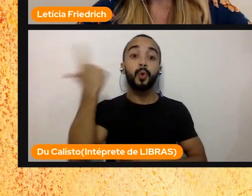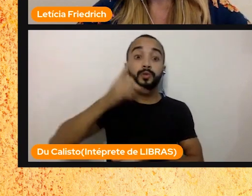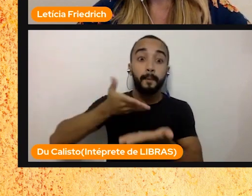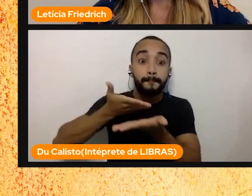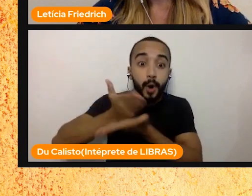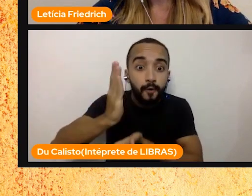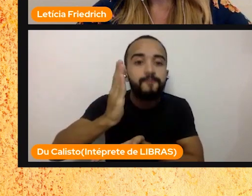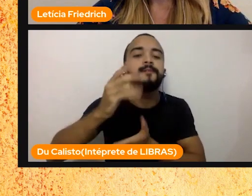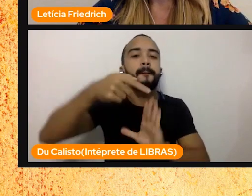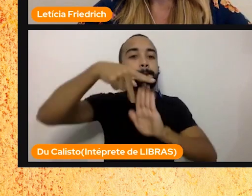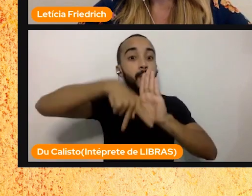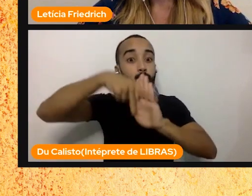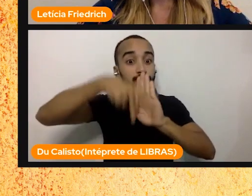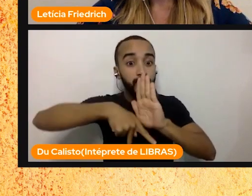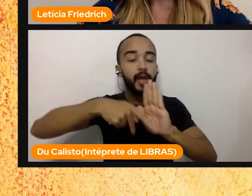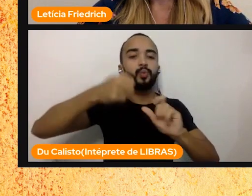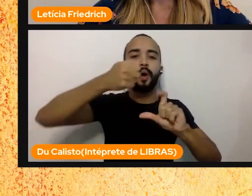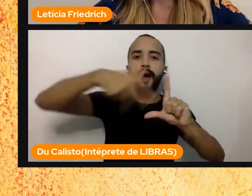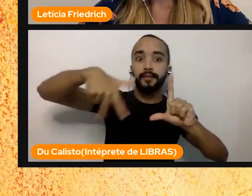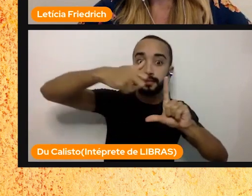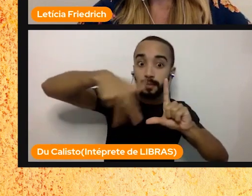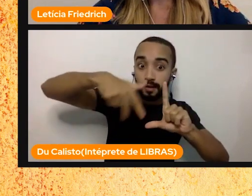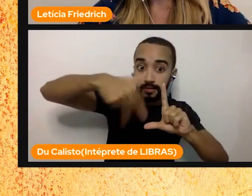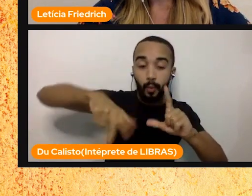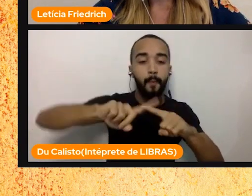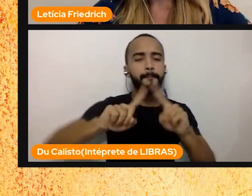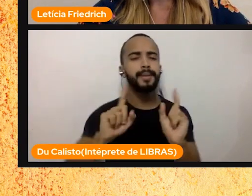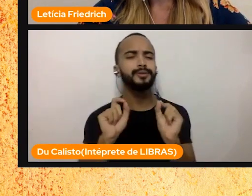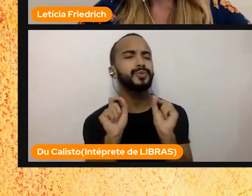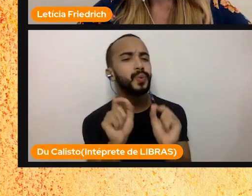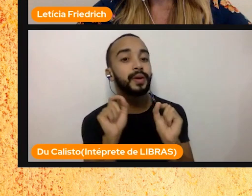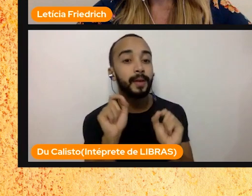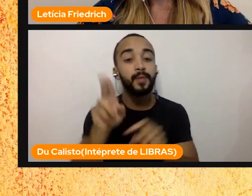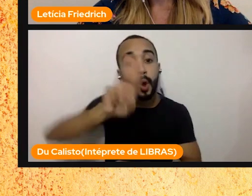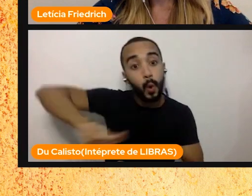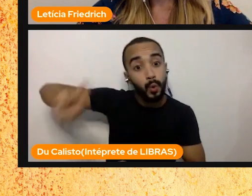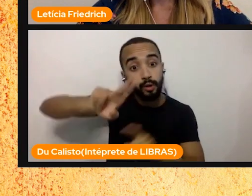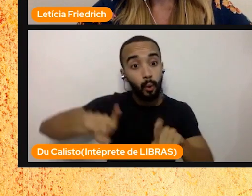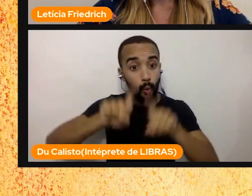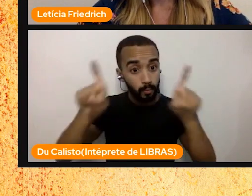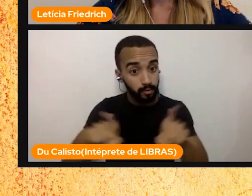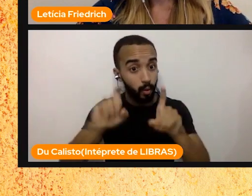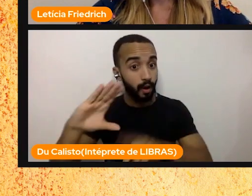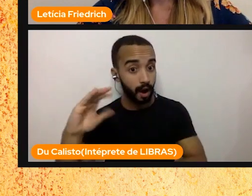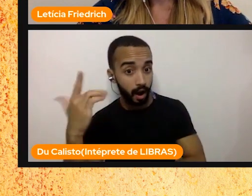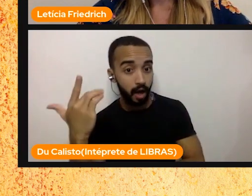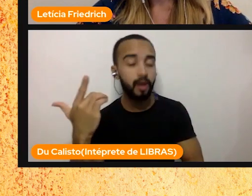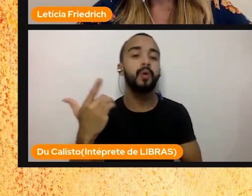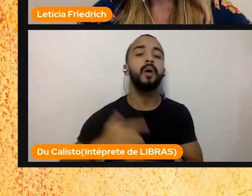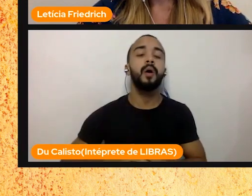feito totalmente em cutout, só que elas usam um computador, óbvio, mas o trabalho delas é